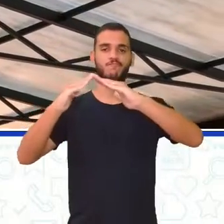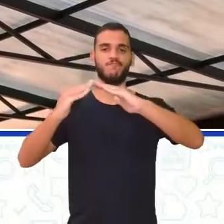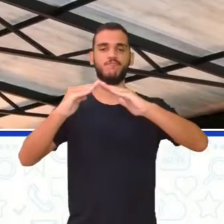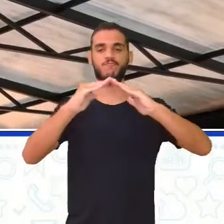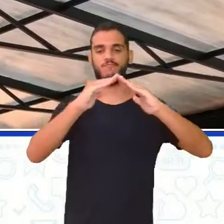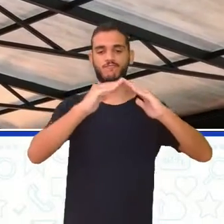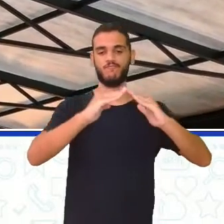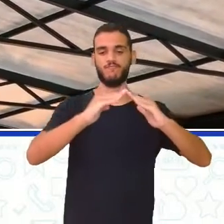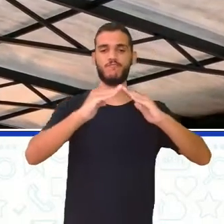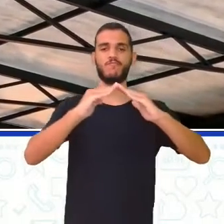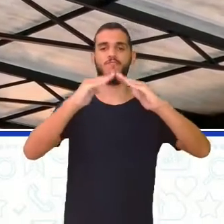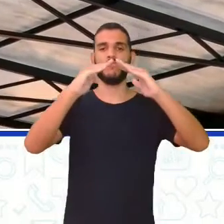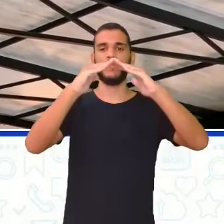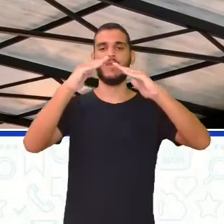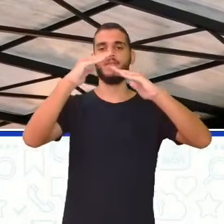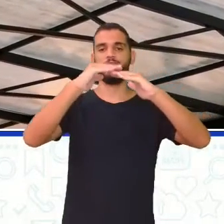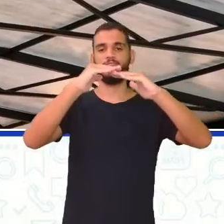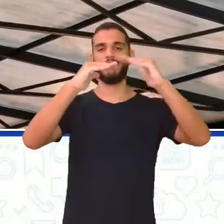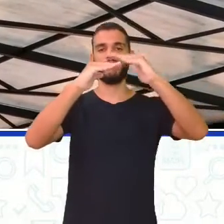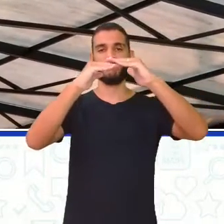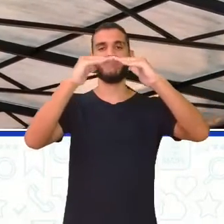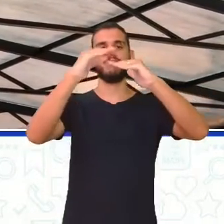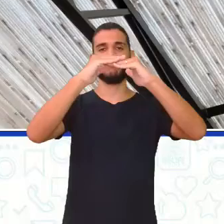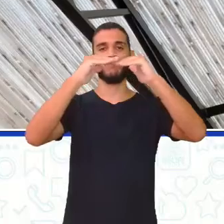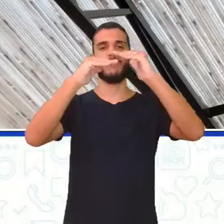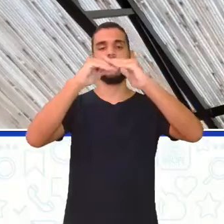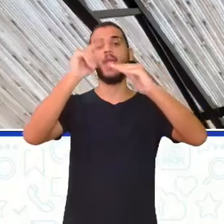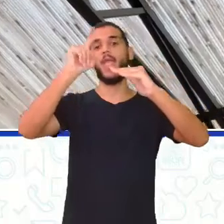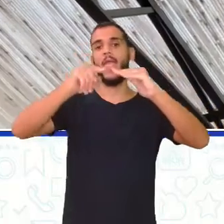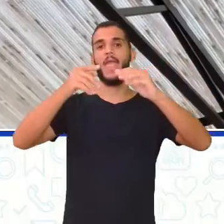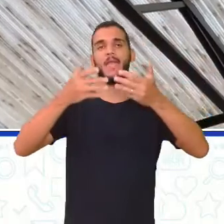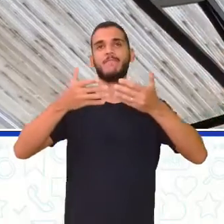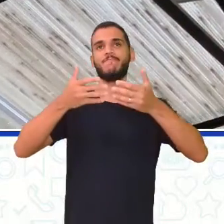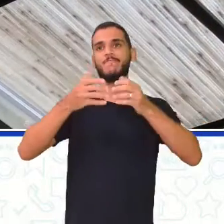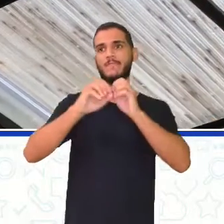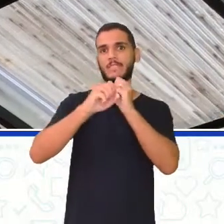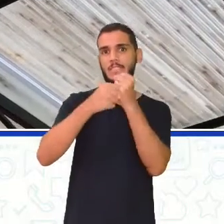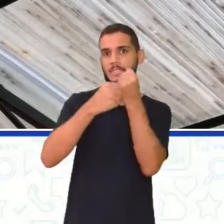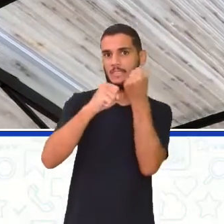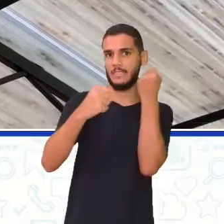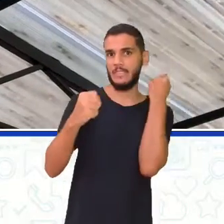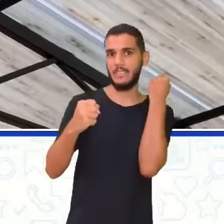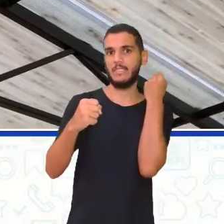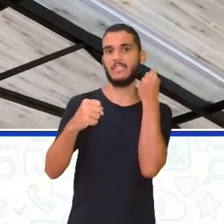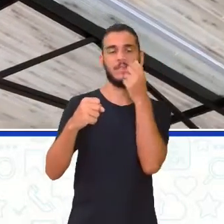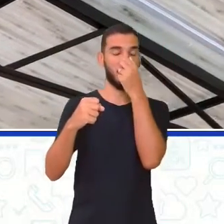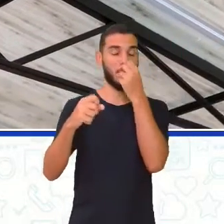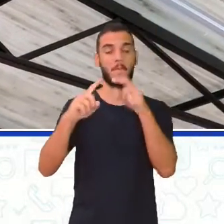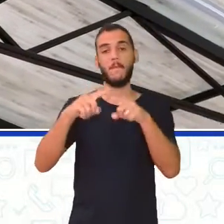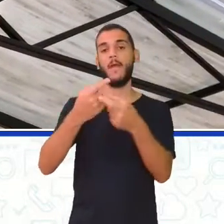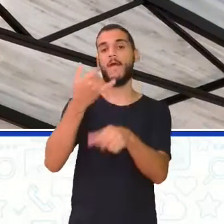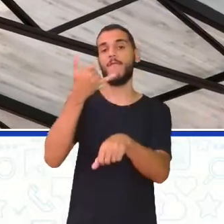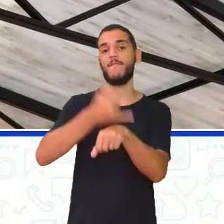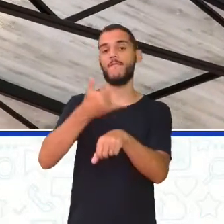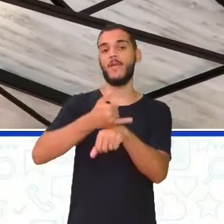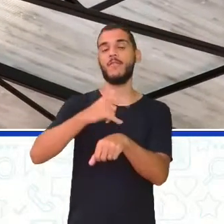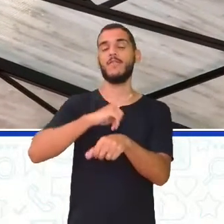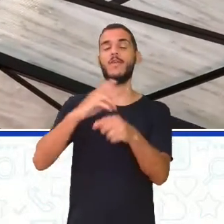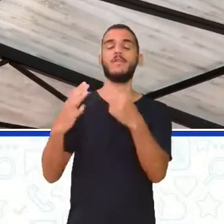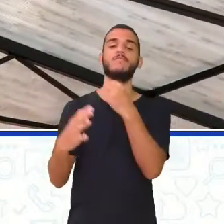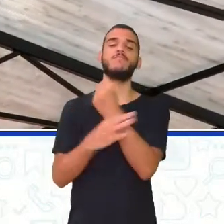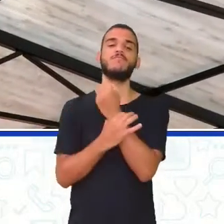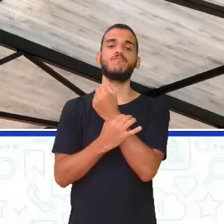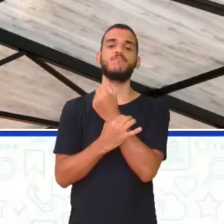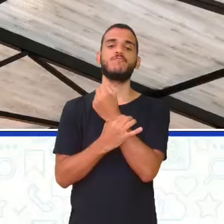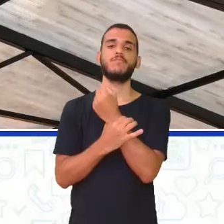dá para perceber que é um vão muito grande e o triângulo vai dar exatamente sustentabilidade. Para quê? Para